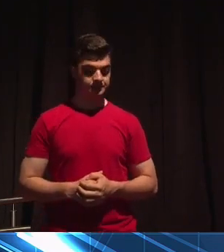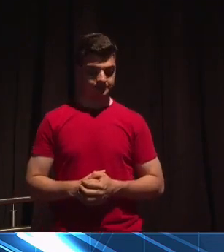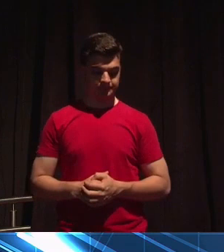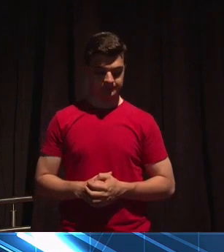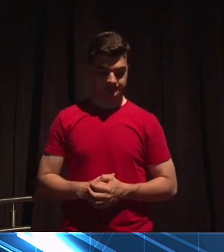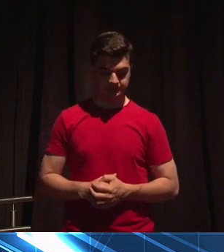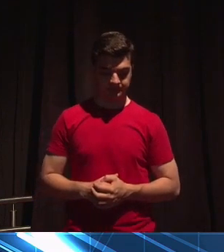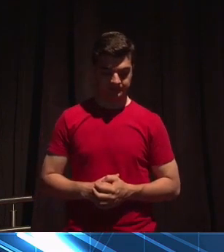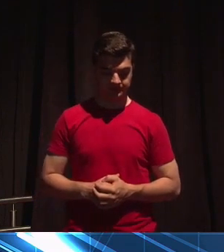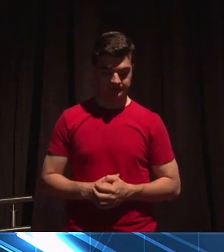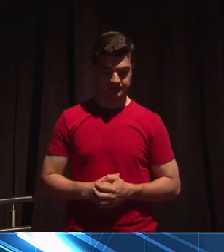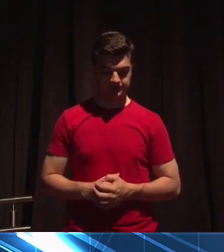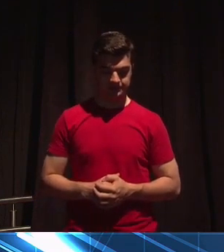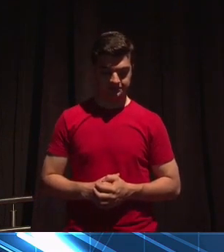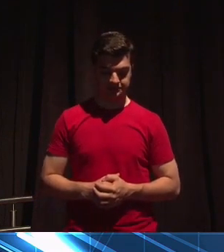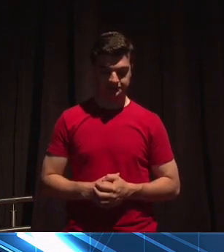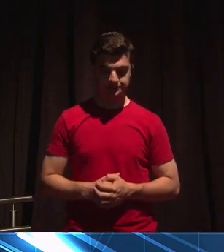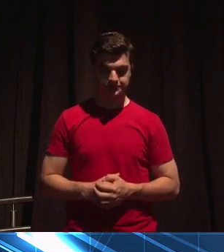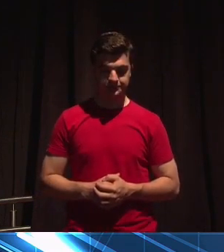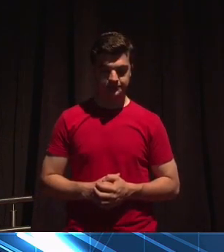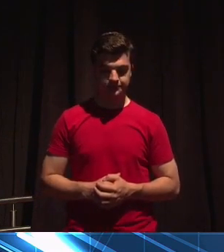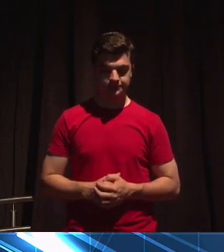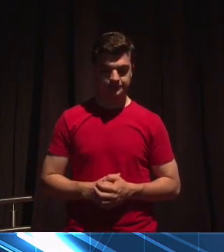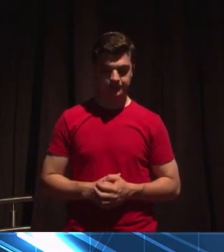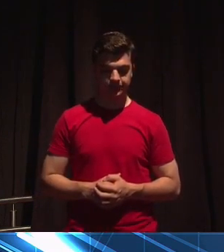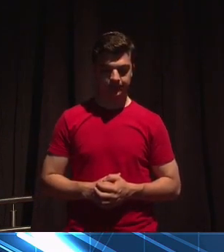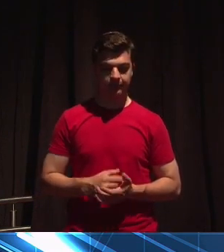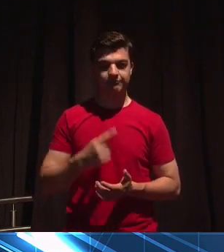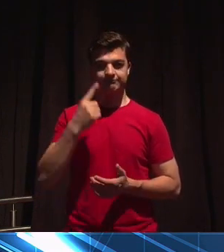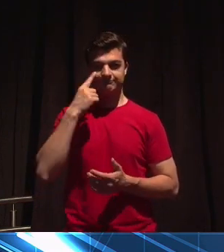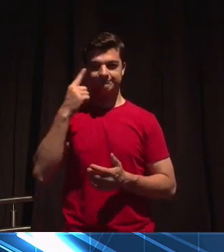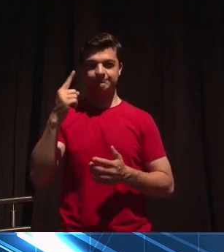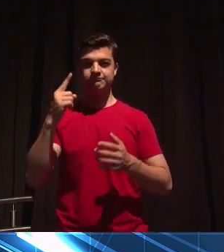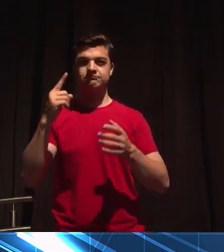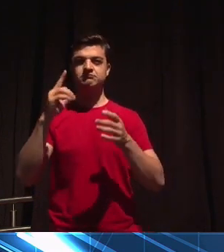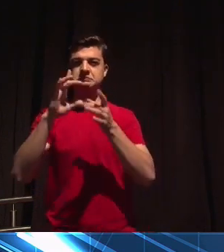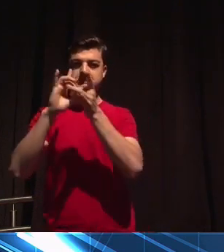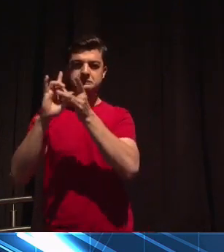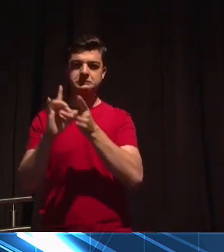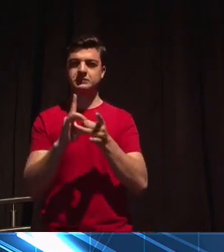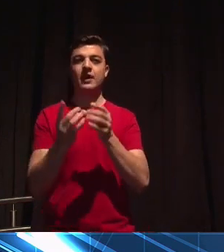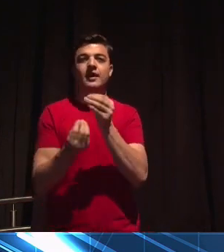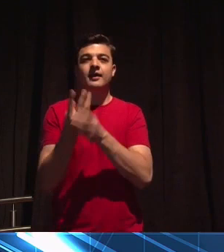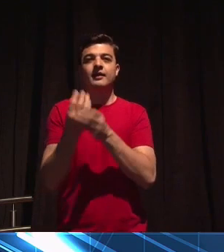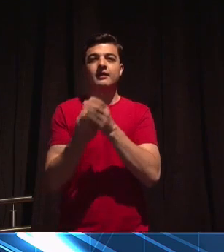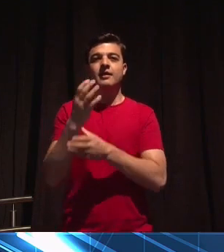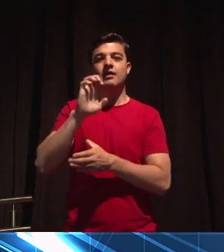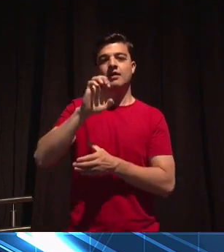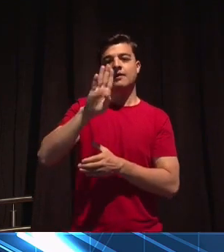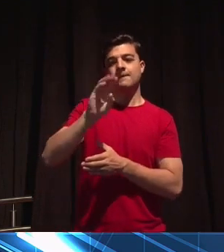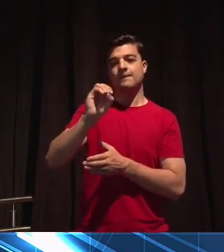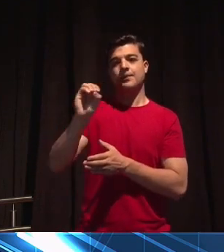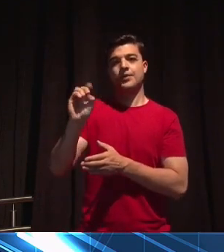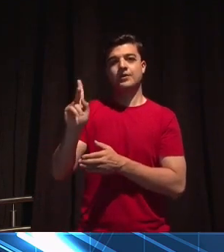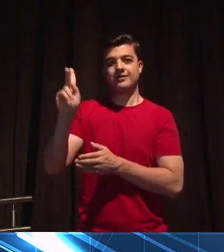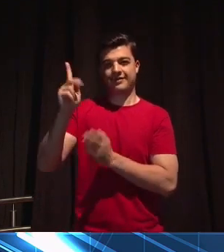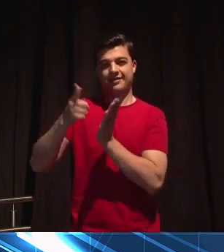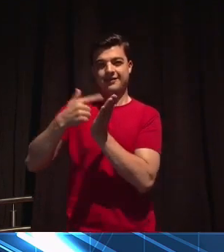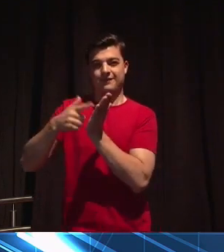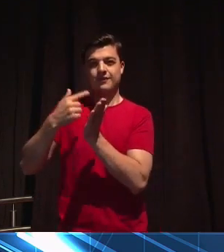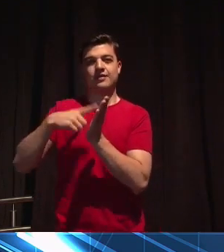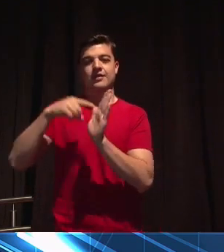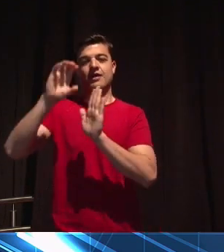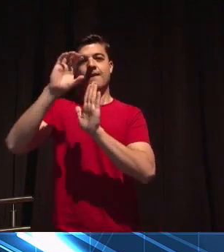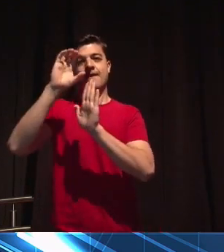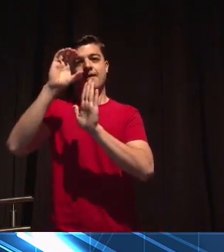ouse Case alguma coisa do gênero e aí ela cria um e-book que tem uma lista de Capítulos beleza pessoal então